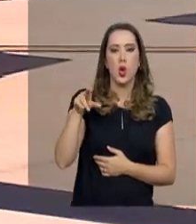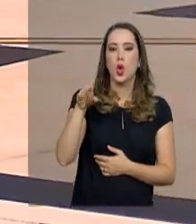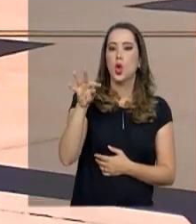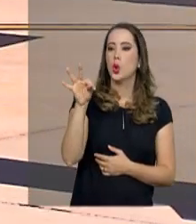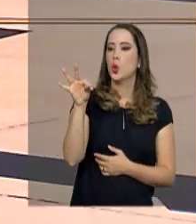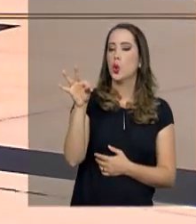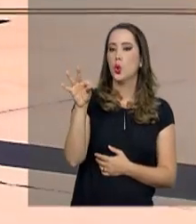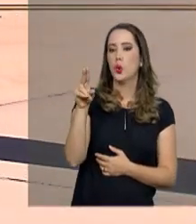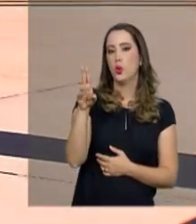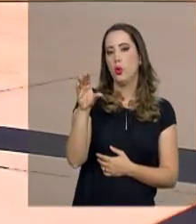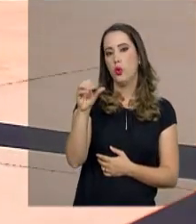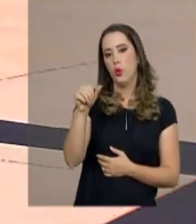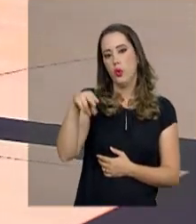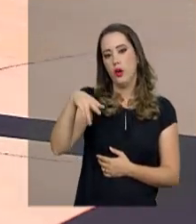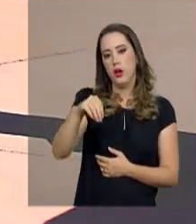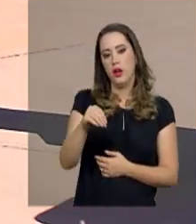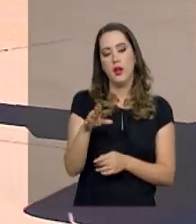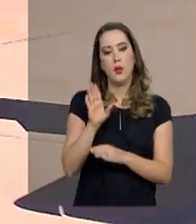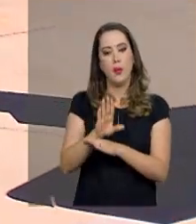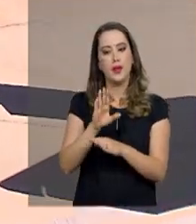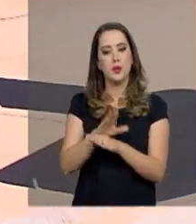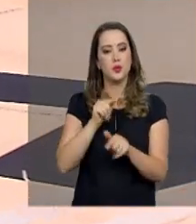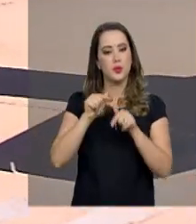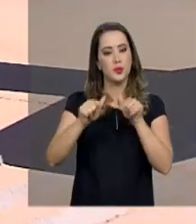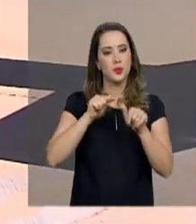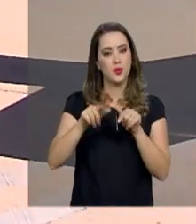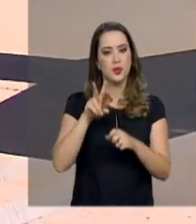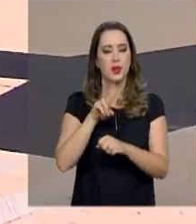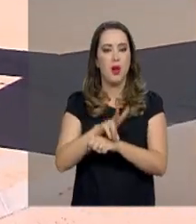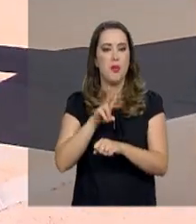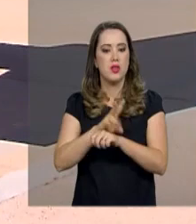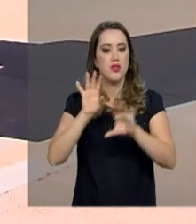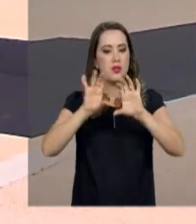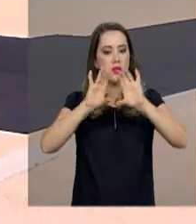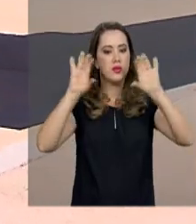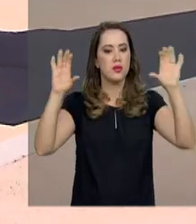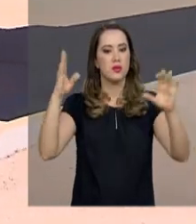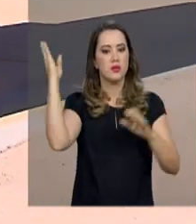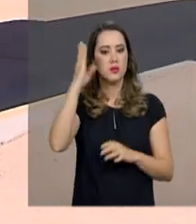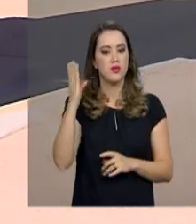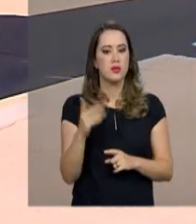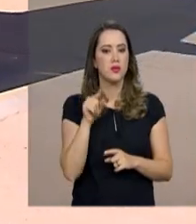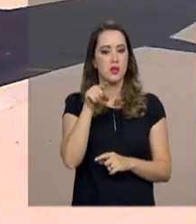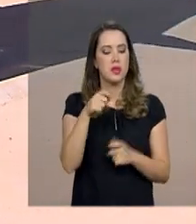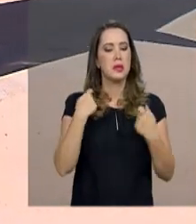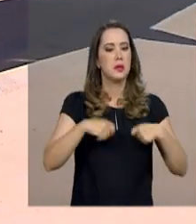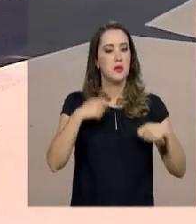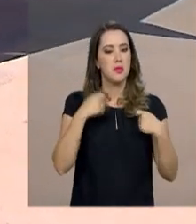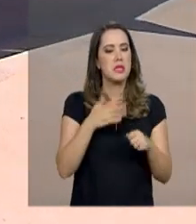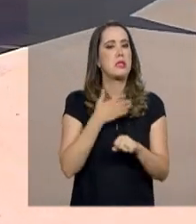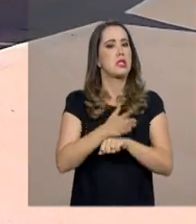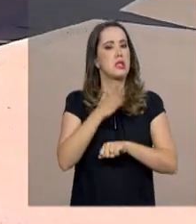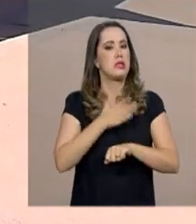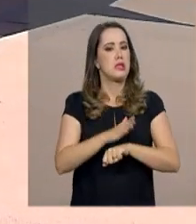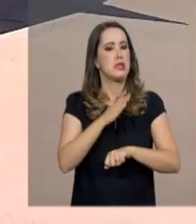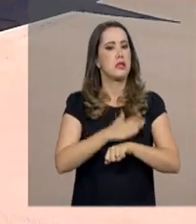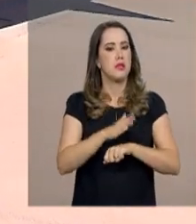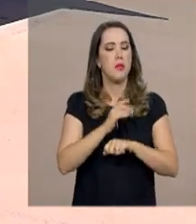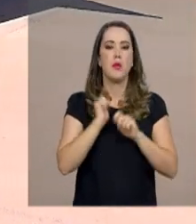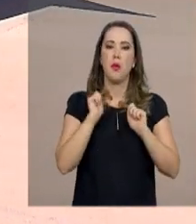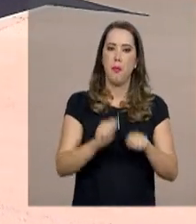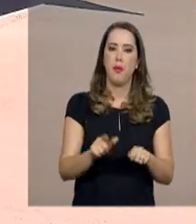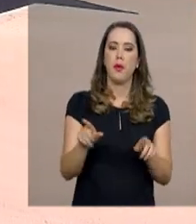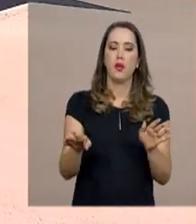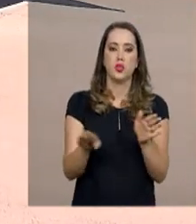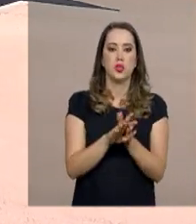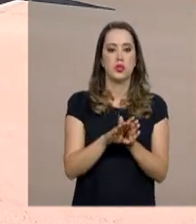foi pensado para dar apoio às operações táticas de defesa do espaço aéreo brasileiro. Exige muito treinamento e pode chegar